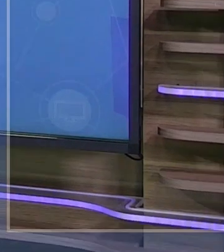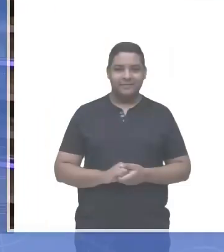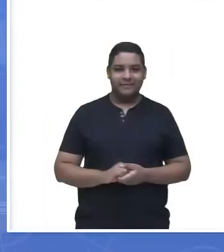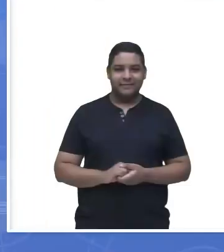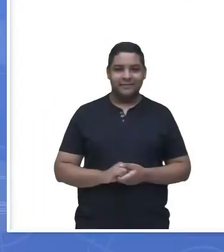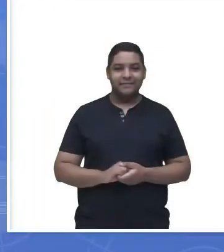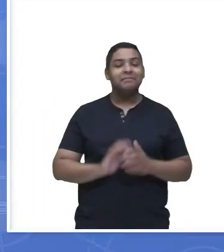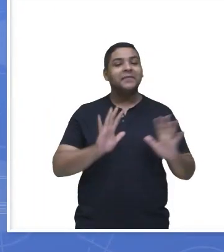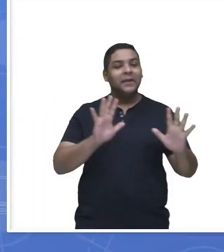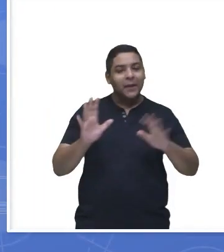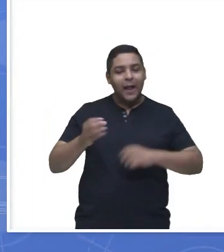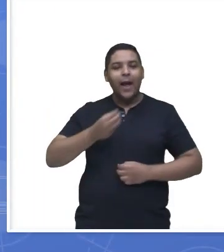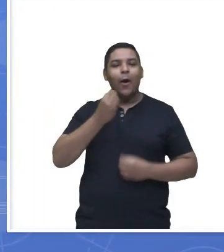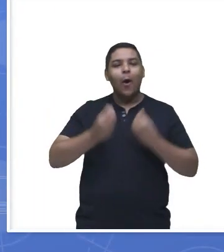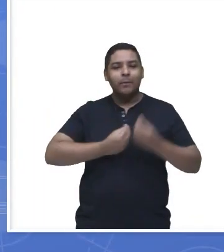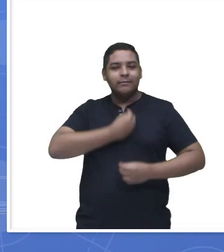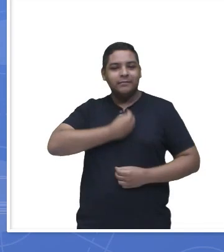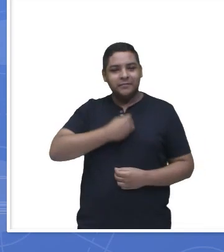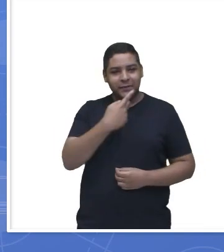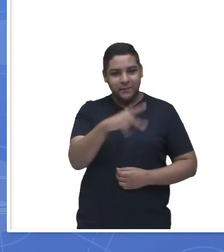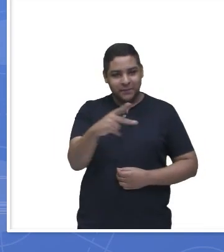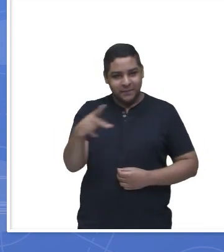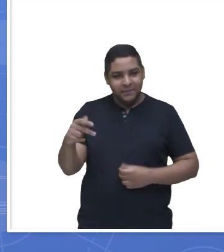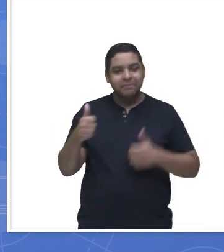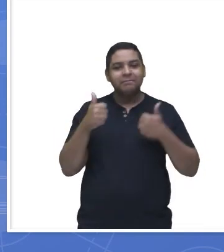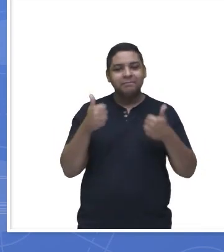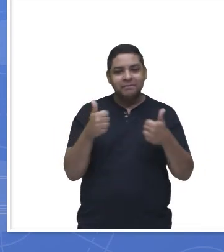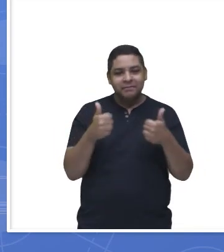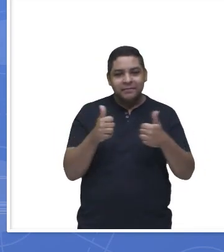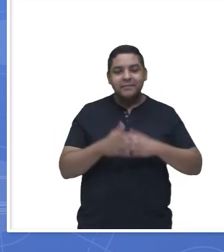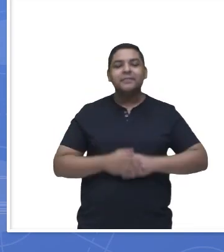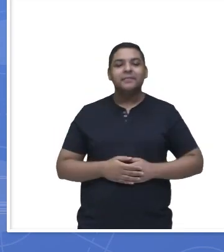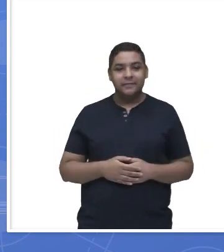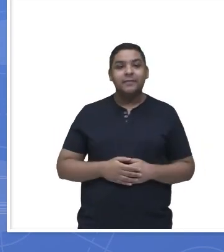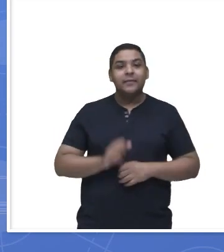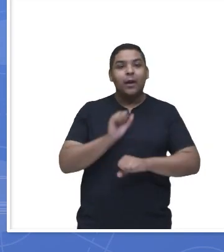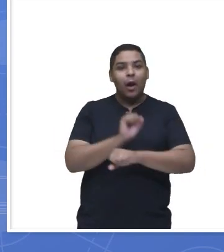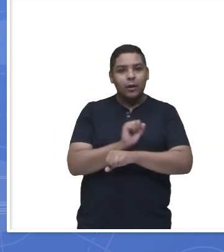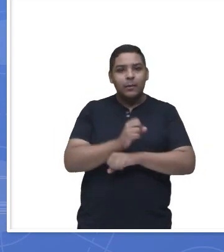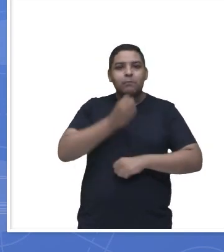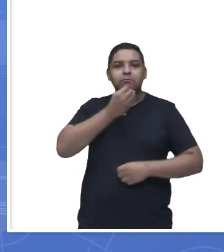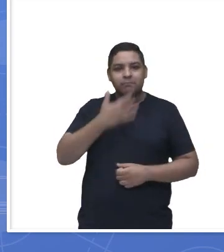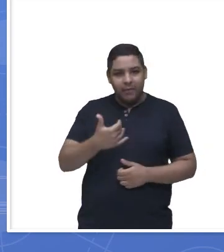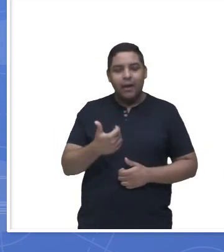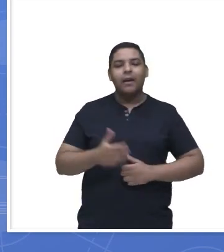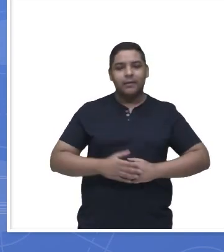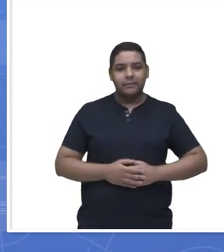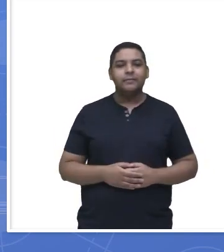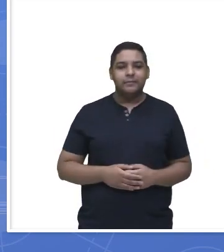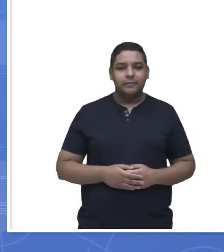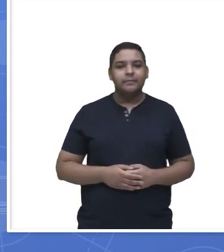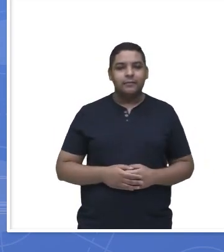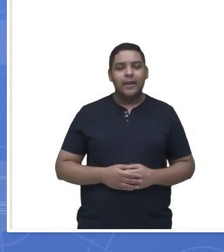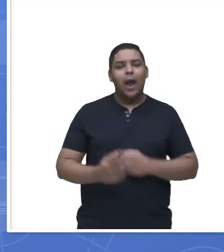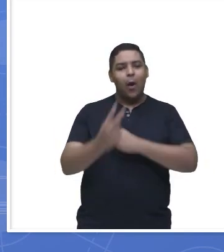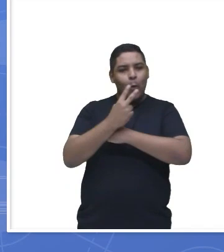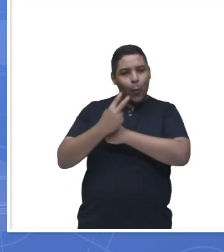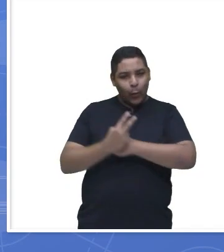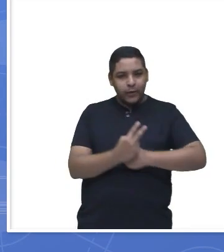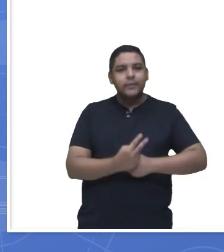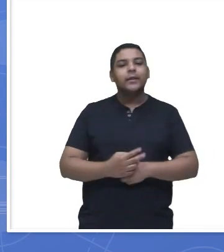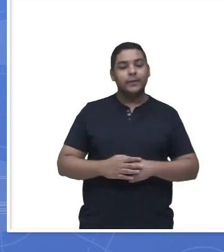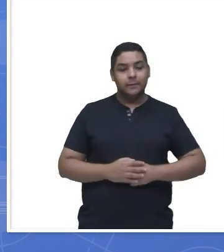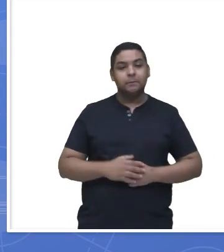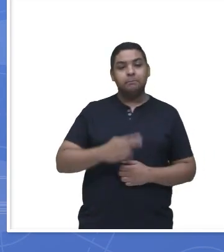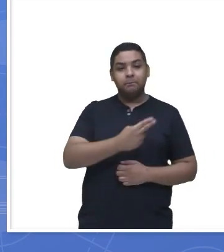Olá, como estão todos? Olá, como estão todos? Espero que estejam todos muito bem, se cuidando como podem. Meu